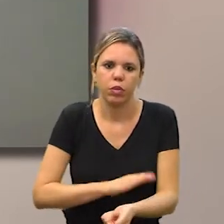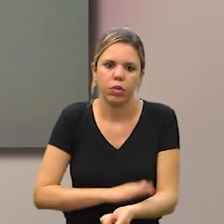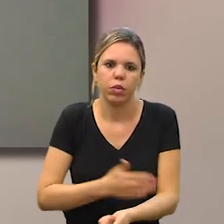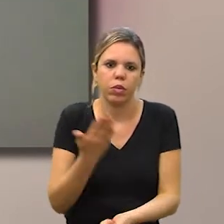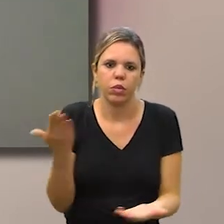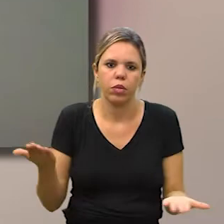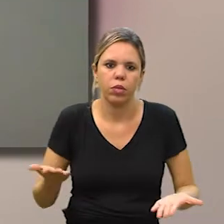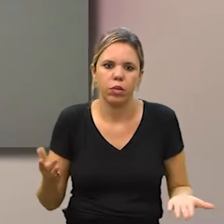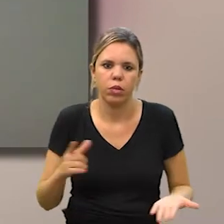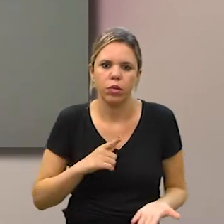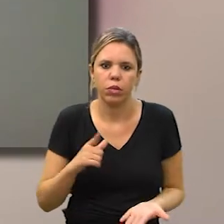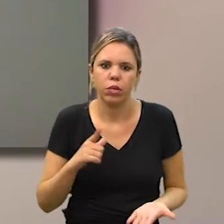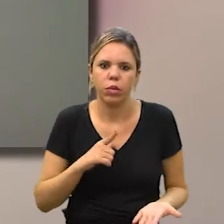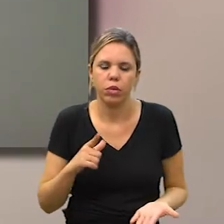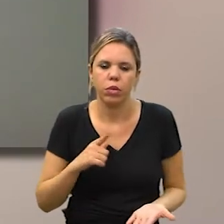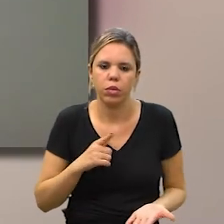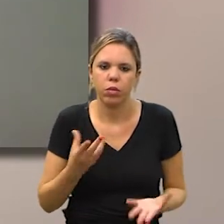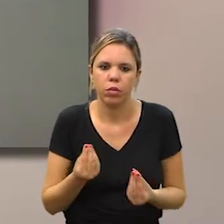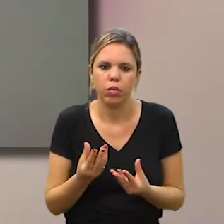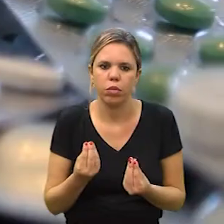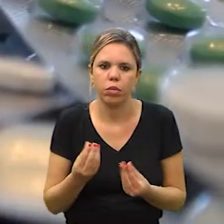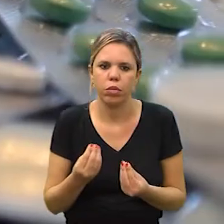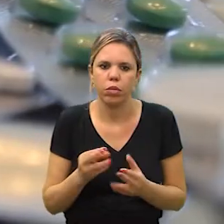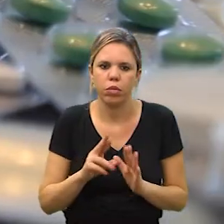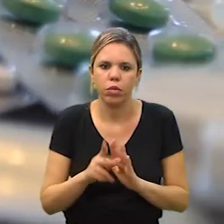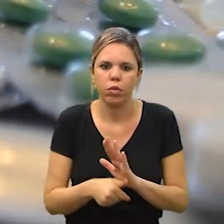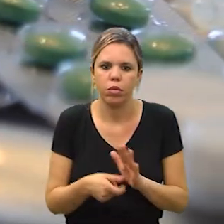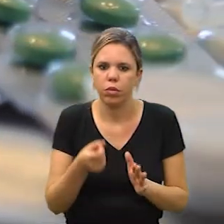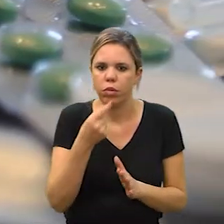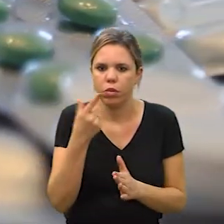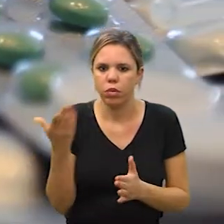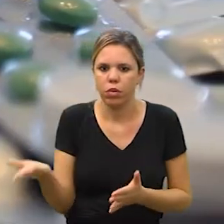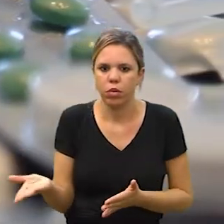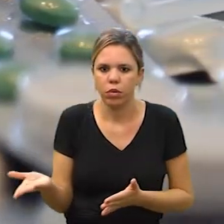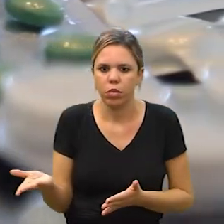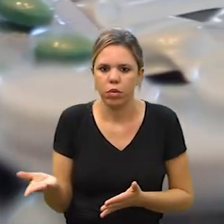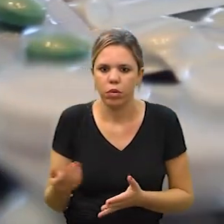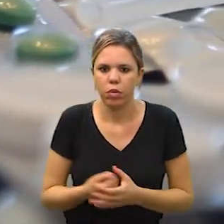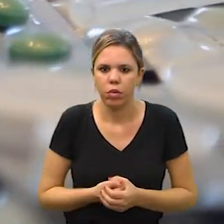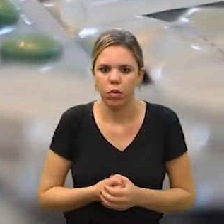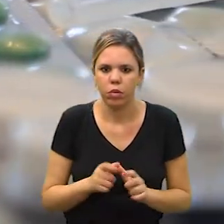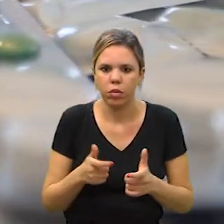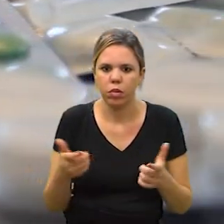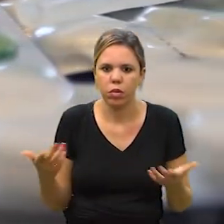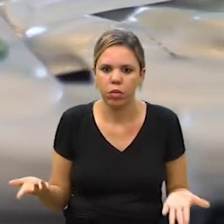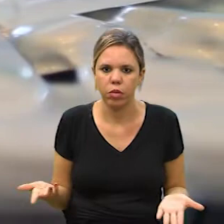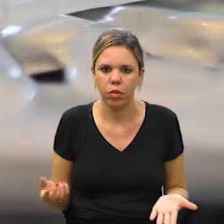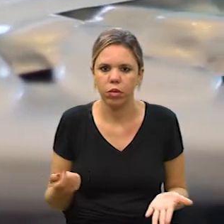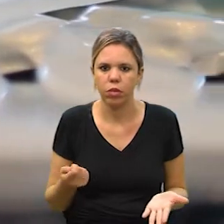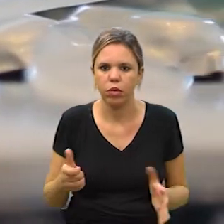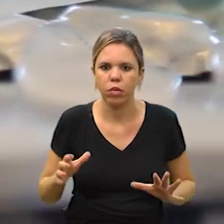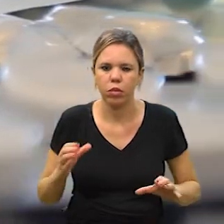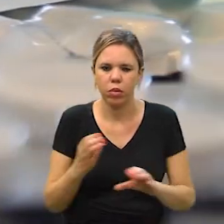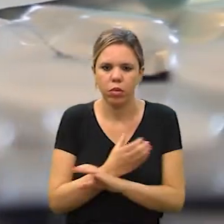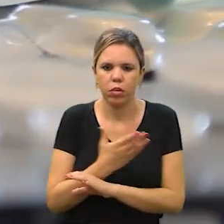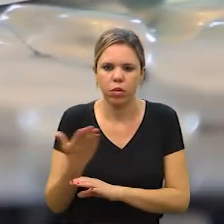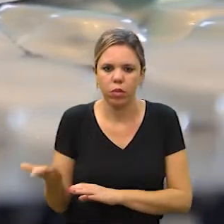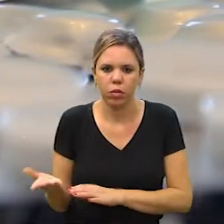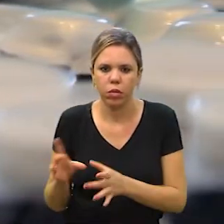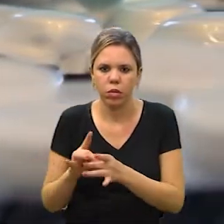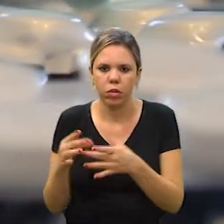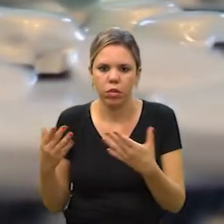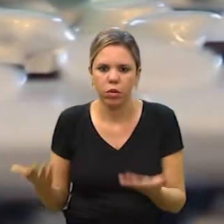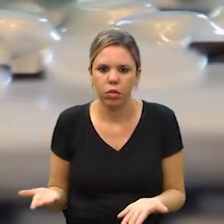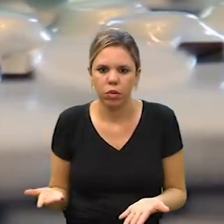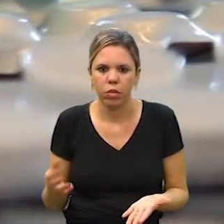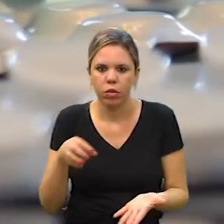da pressão e hoje a gente tem uma infinidade vários medicamentos a maioria ou quase a totalidade deles